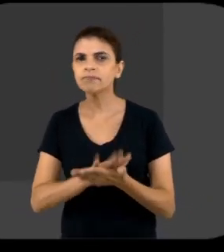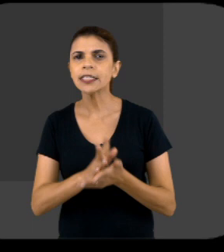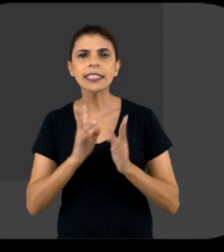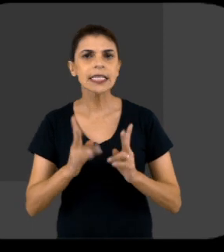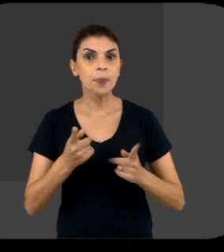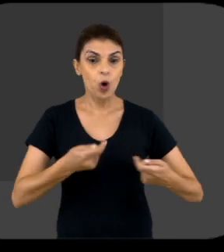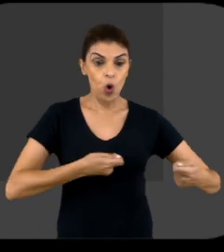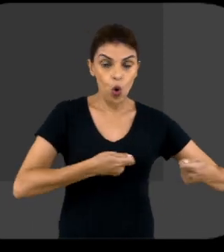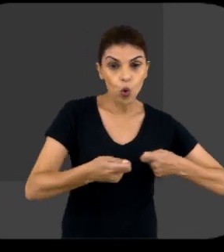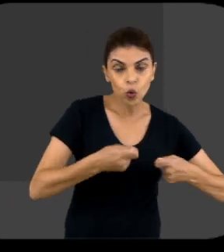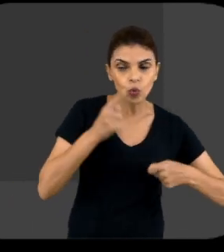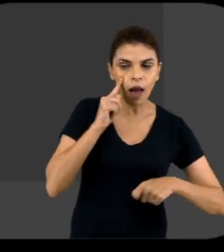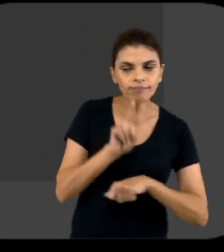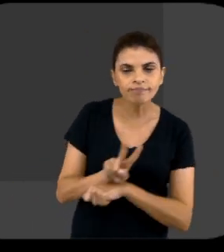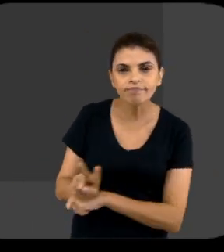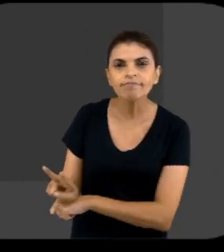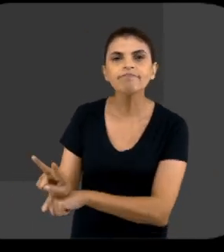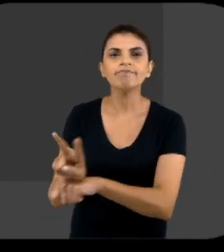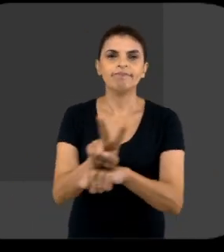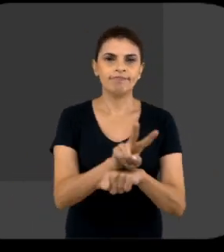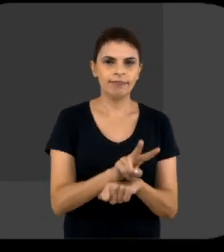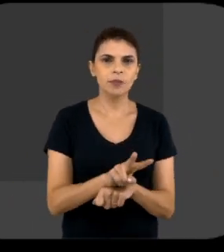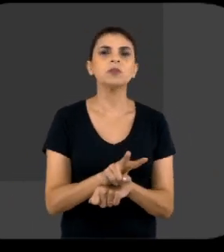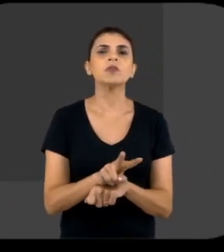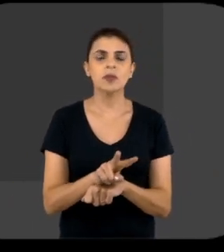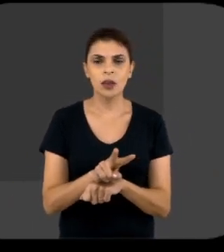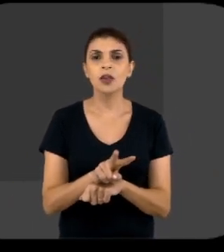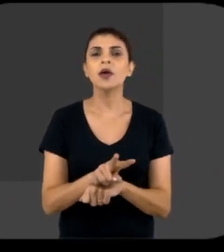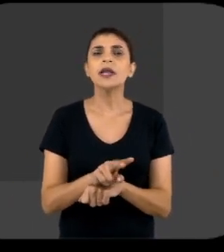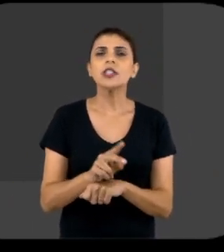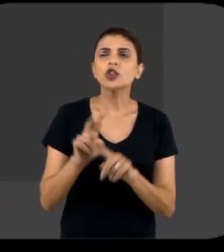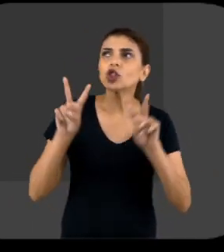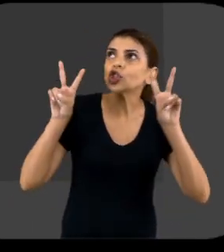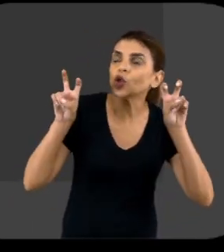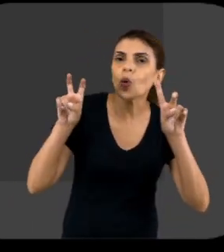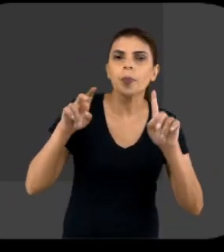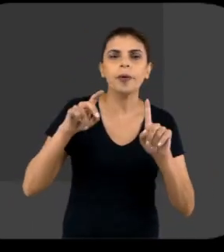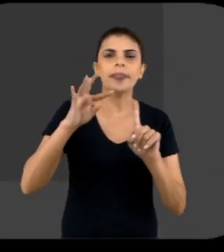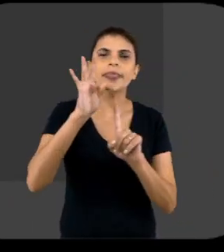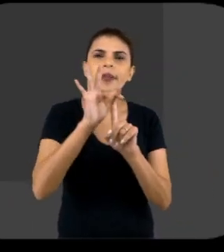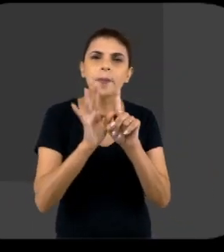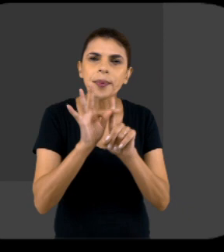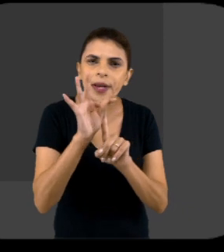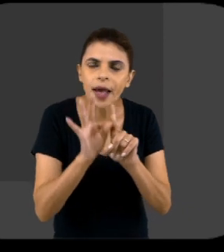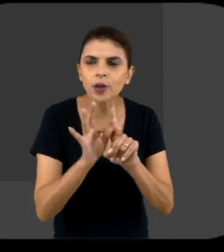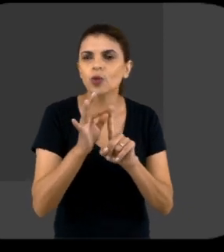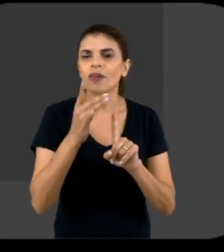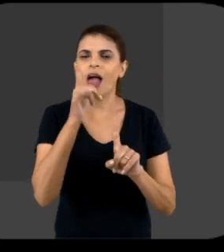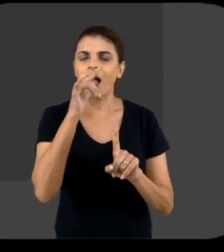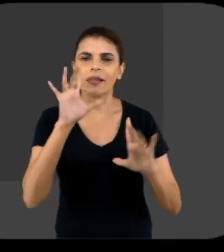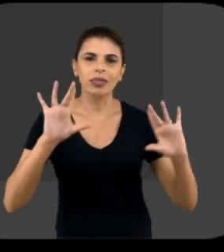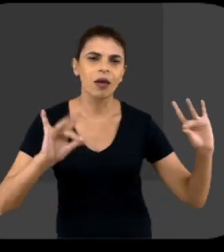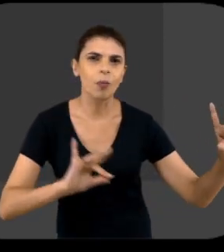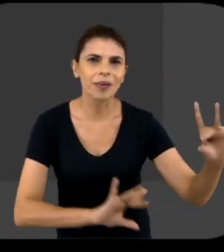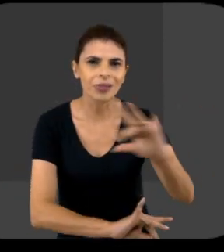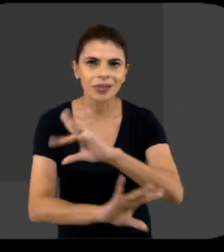fala monitorar o ambiente, monitorar tanto as questões de temperatura,